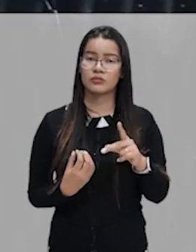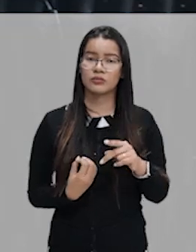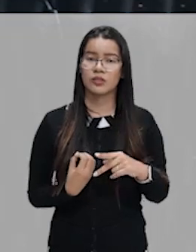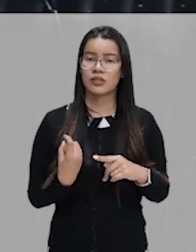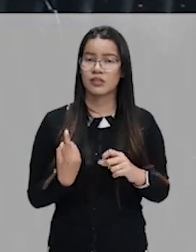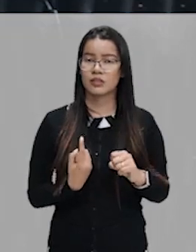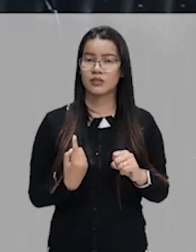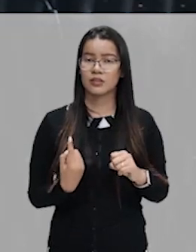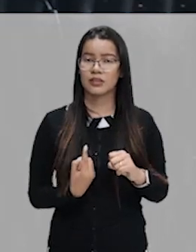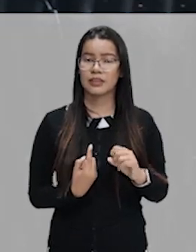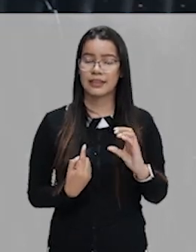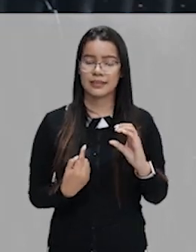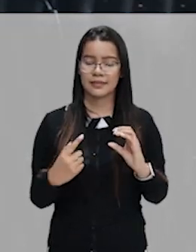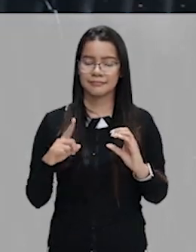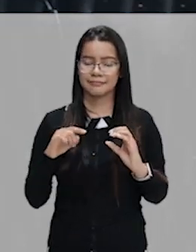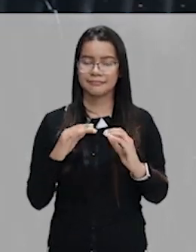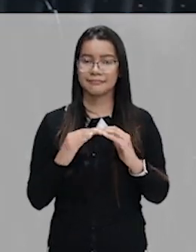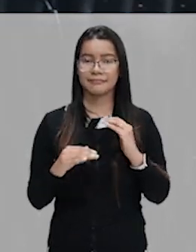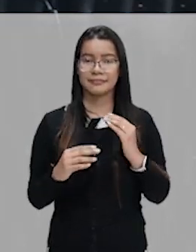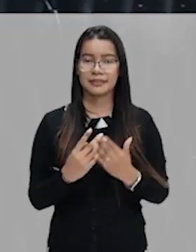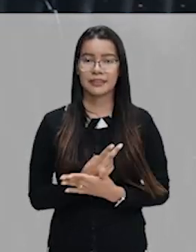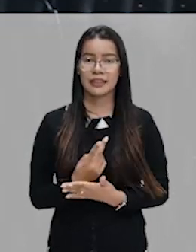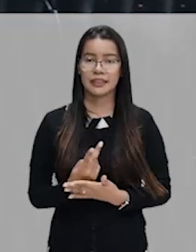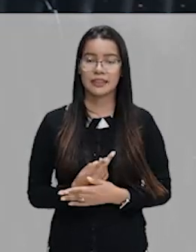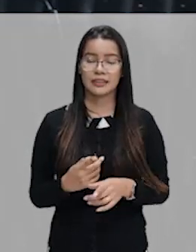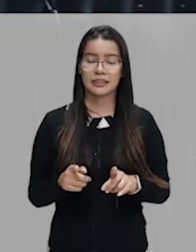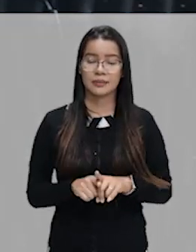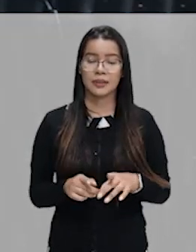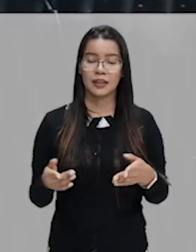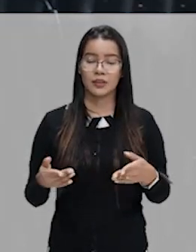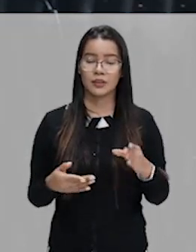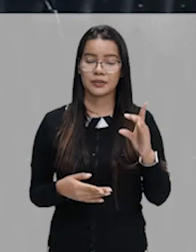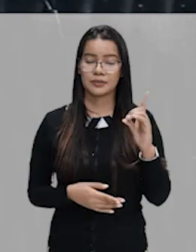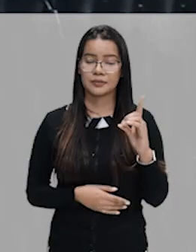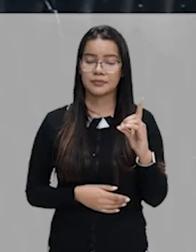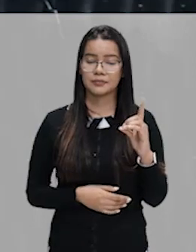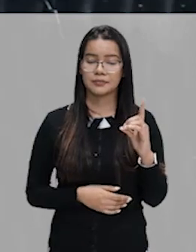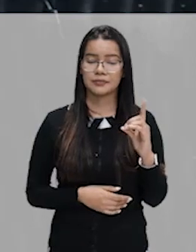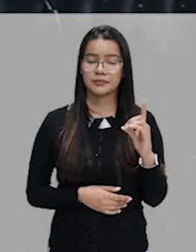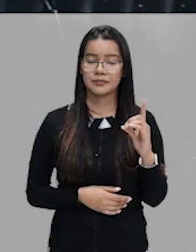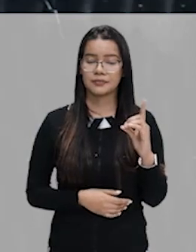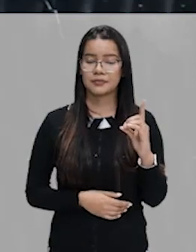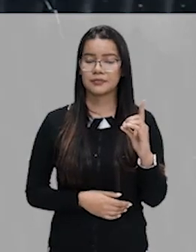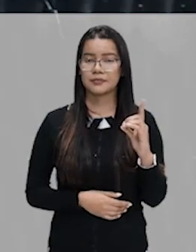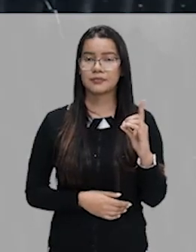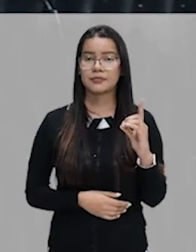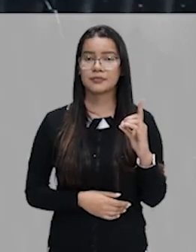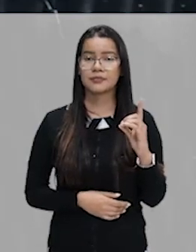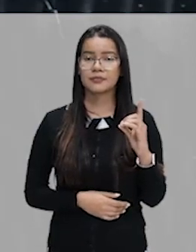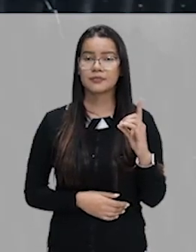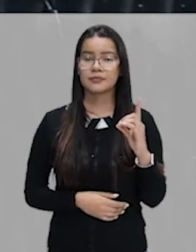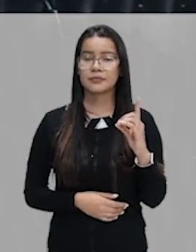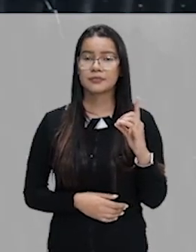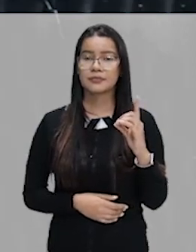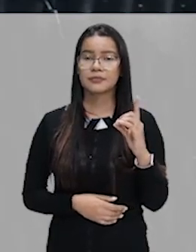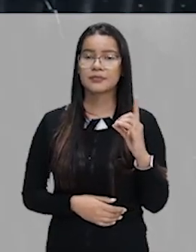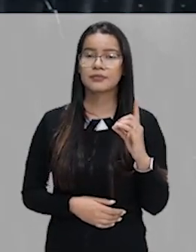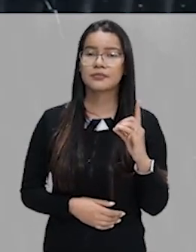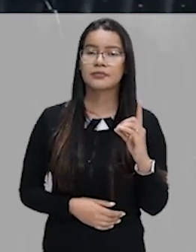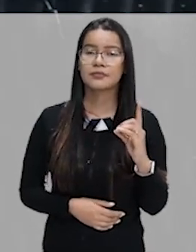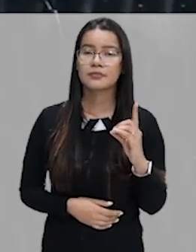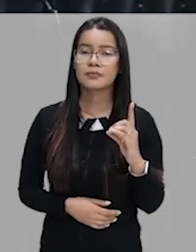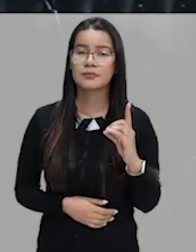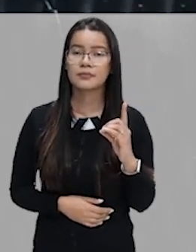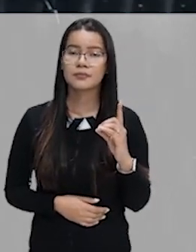singular. Letra C está errada também. Letra D. There is many cars parked